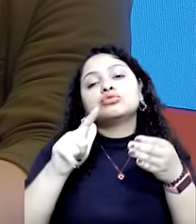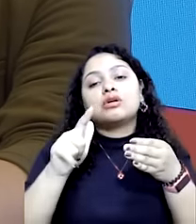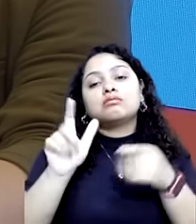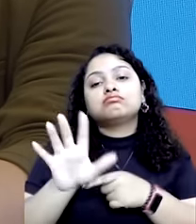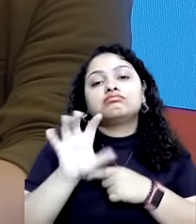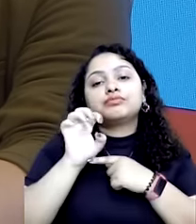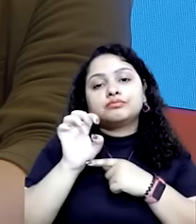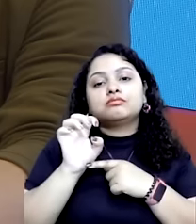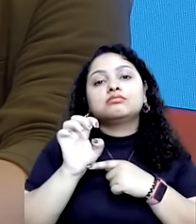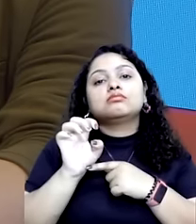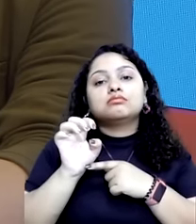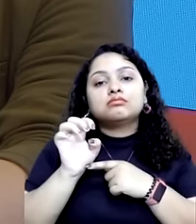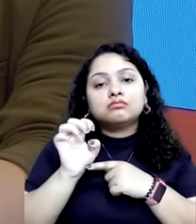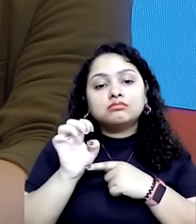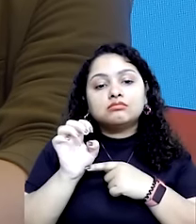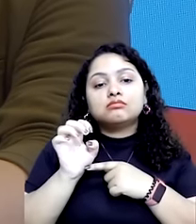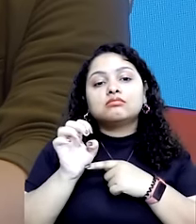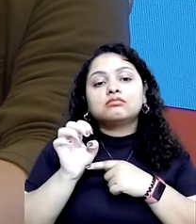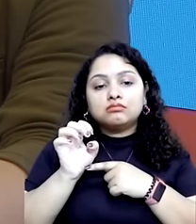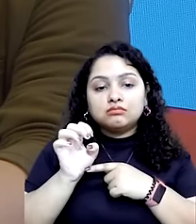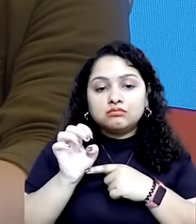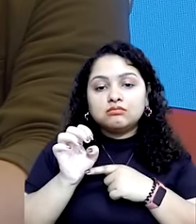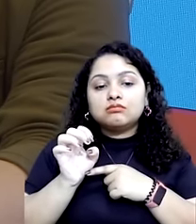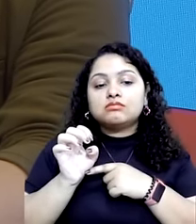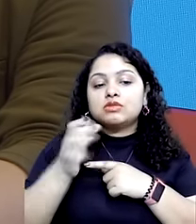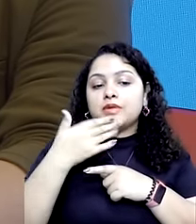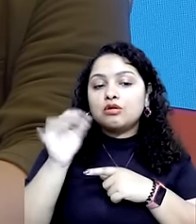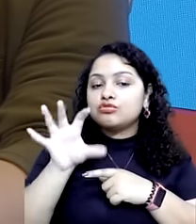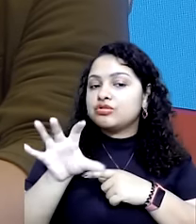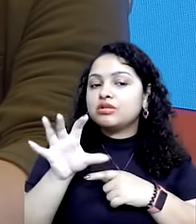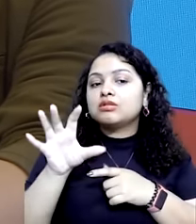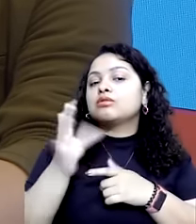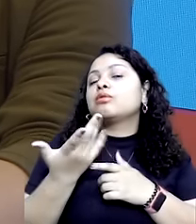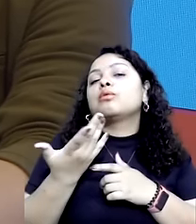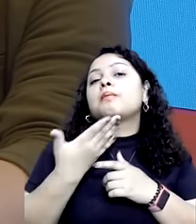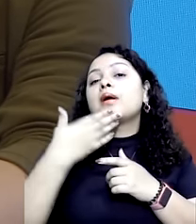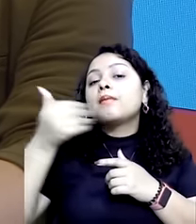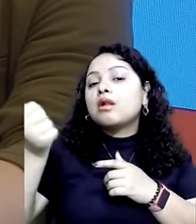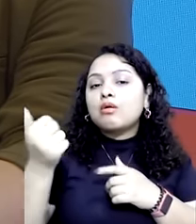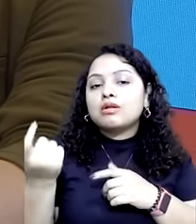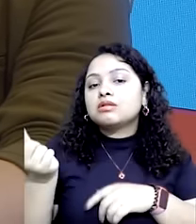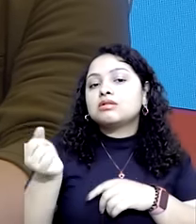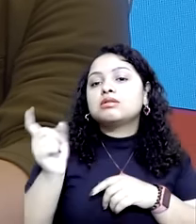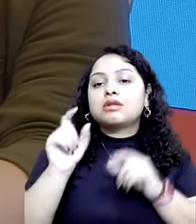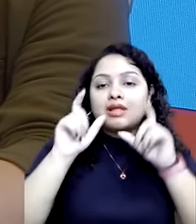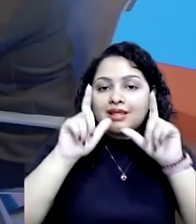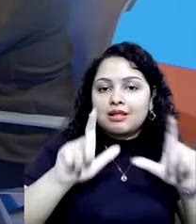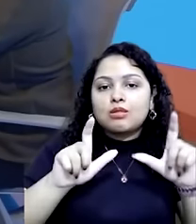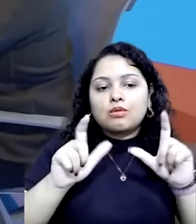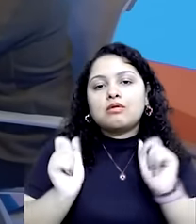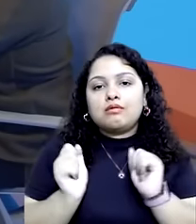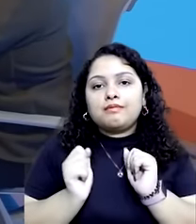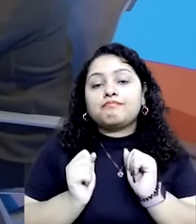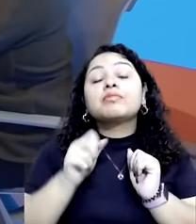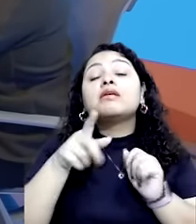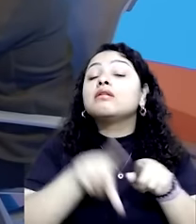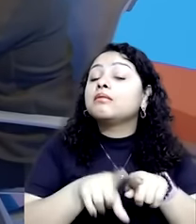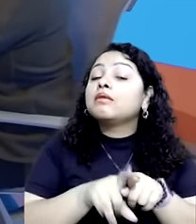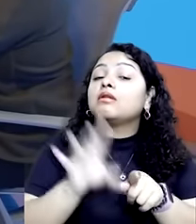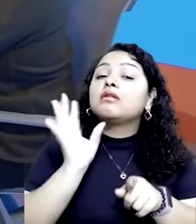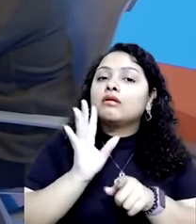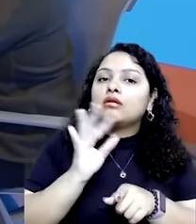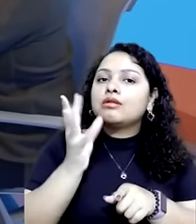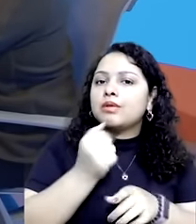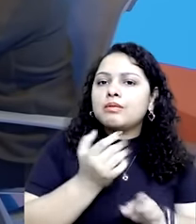né o celular ele vai lá e puxa a imagem nas melhores características a melhor qualidade bem naquele ponto e uma coisa também bem interessante que eu